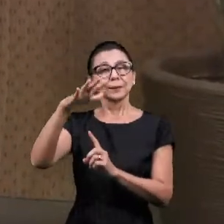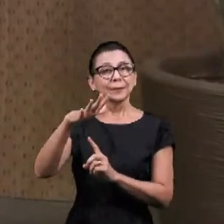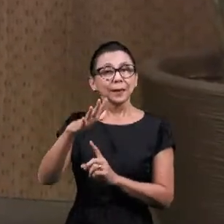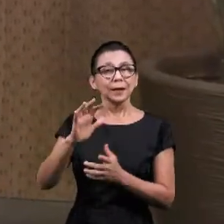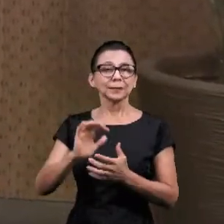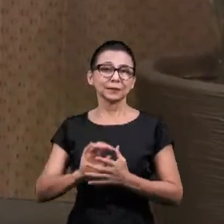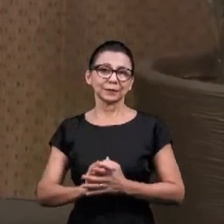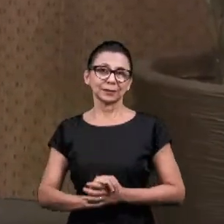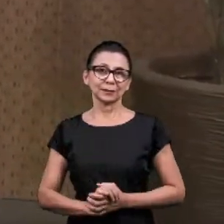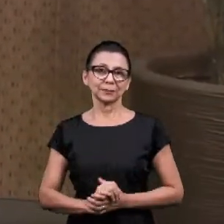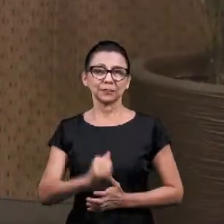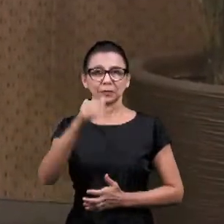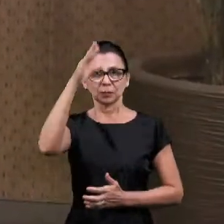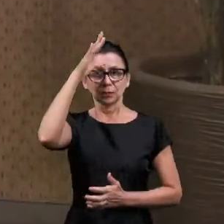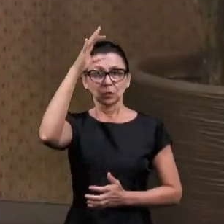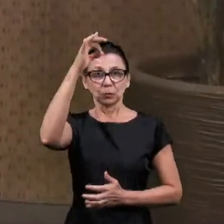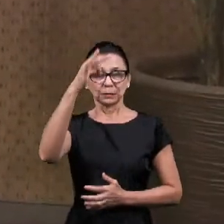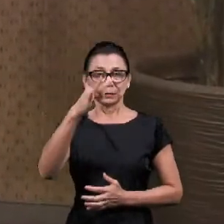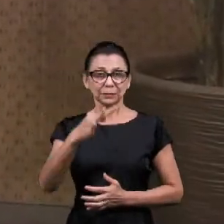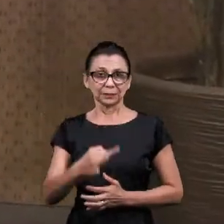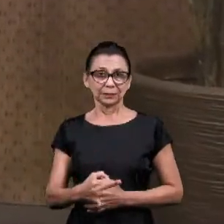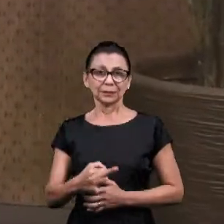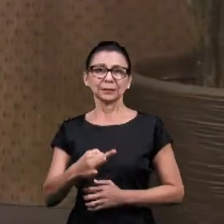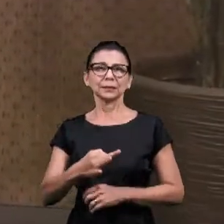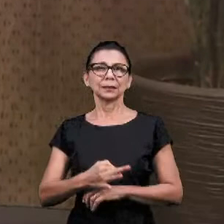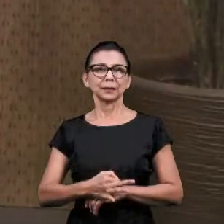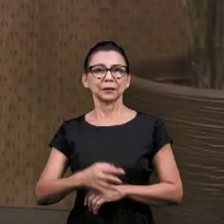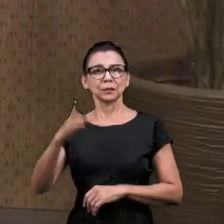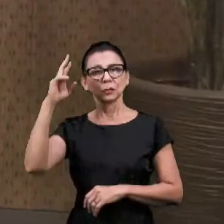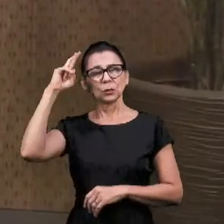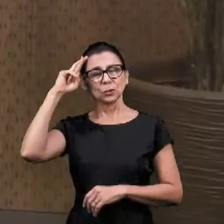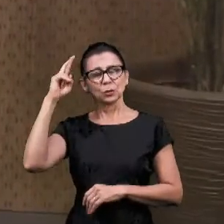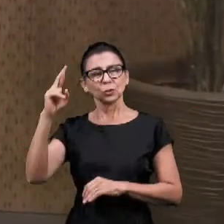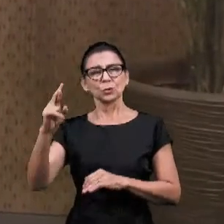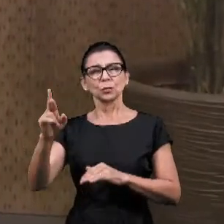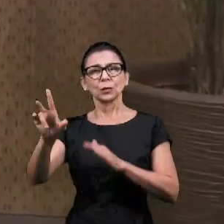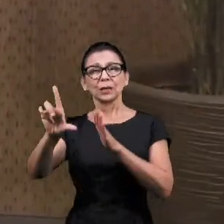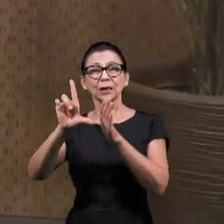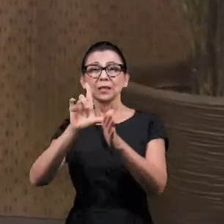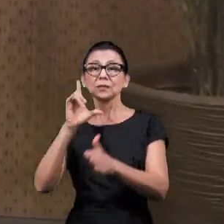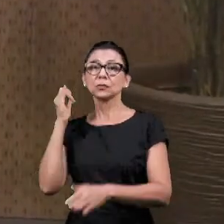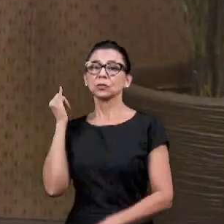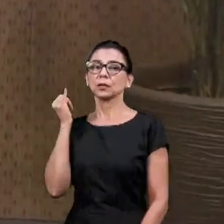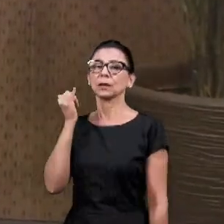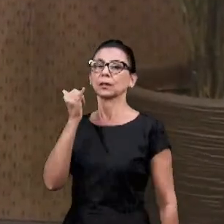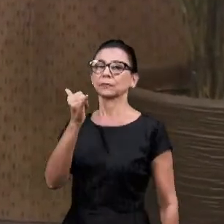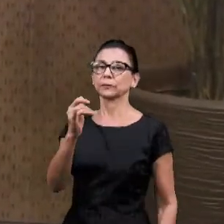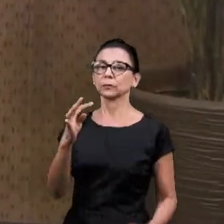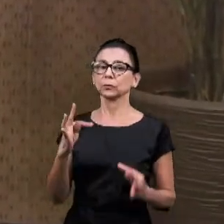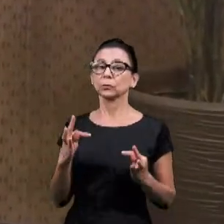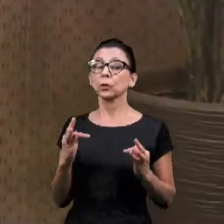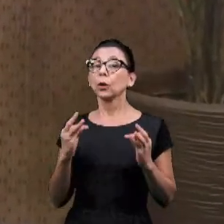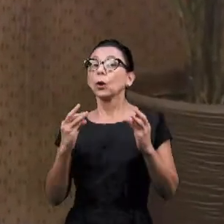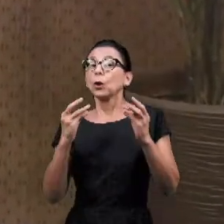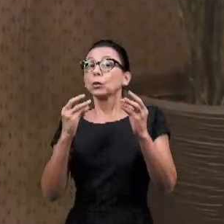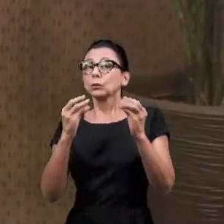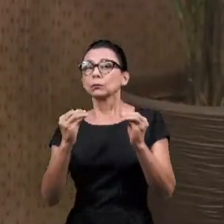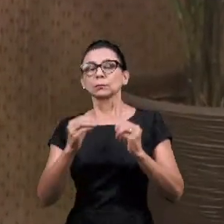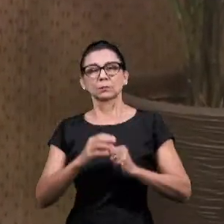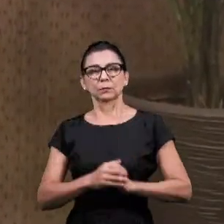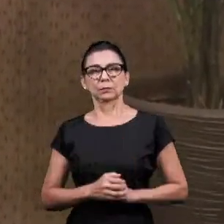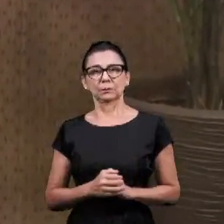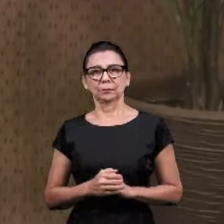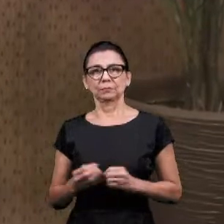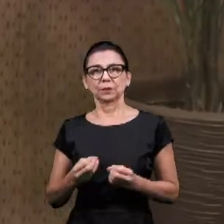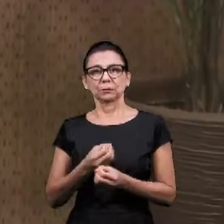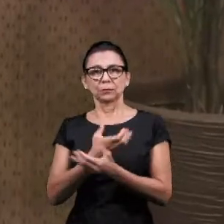onisciência, o Senhor já havia nos preparado para esse momento, nos dando todos os recursos, e através de um deles é o que